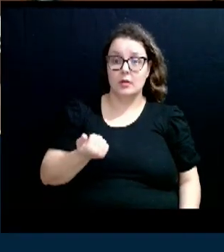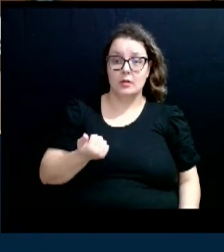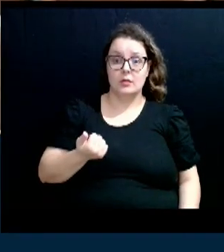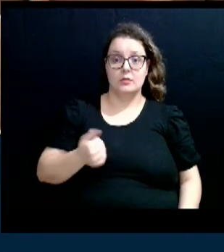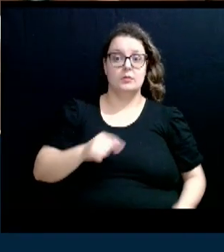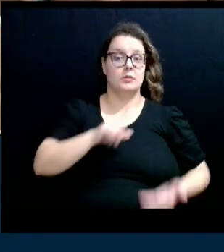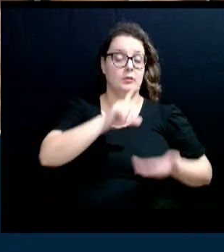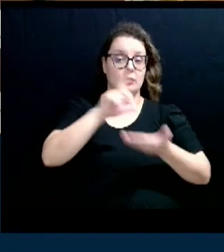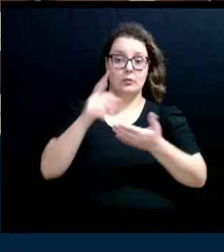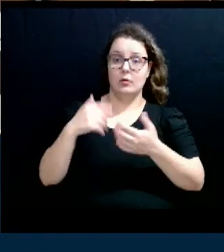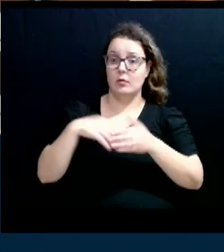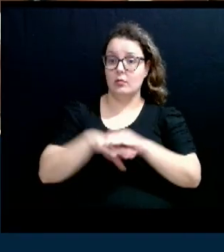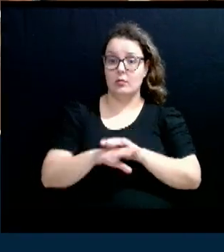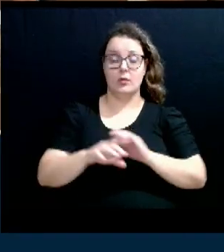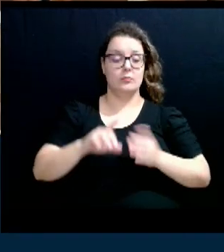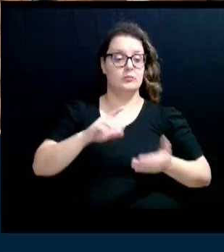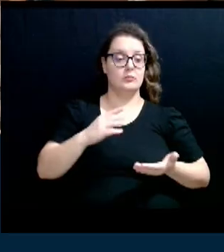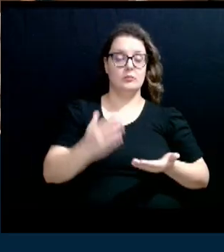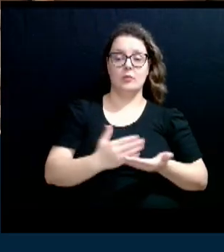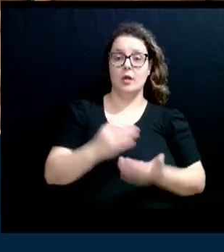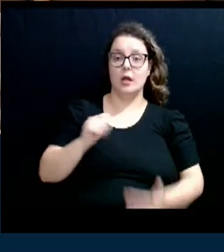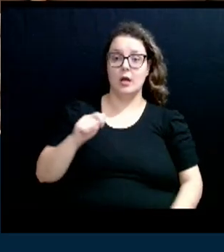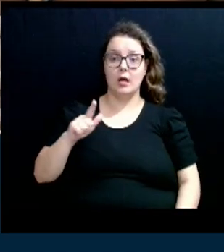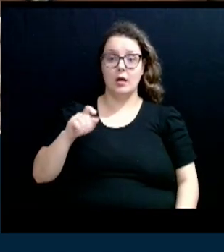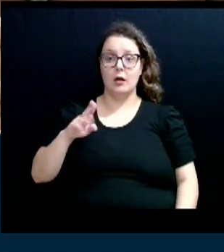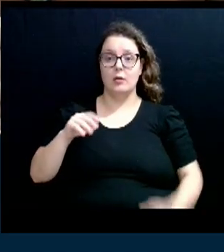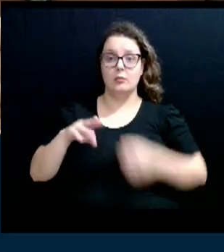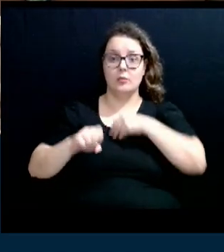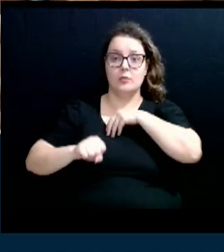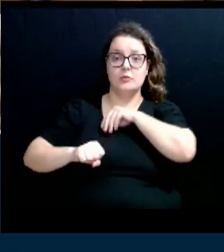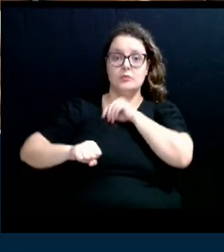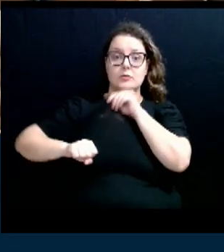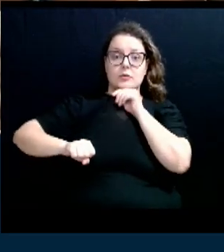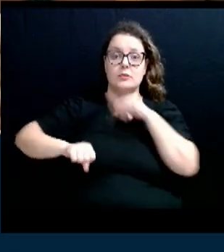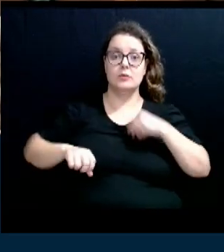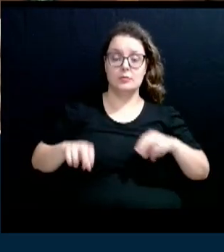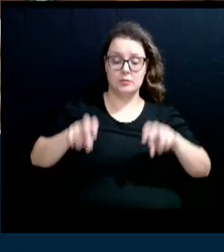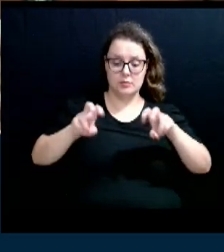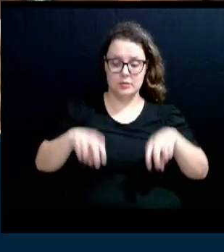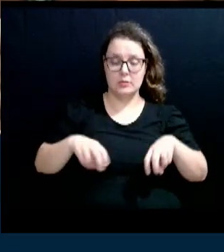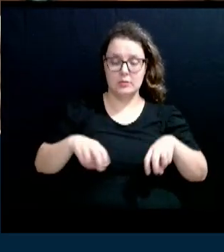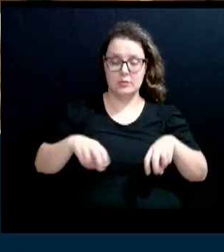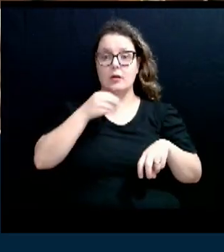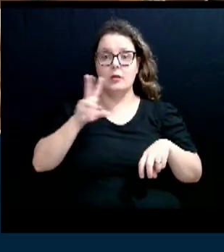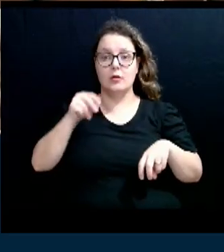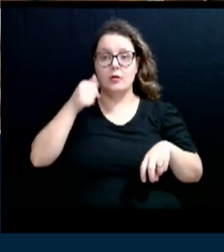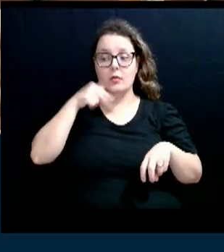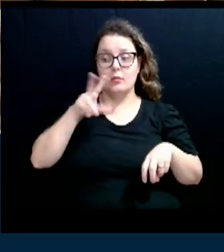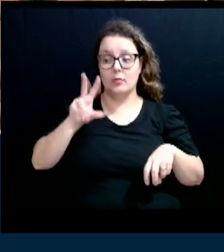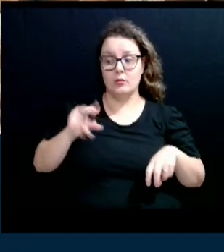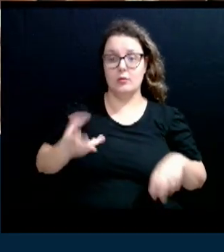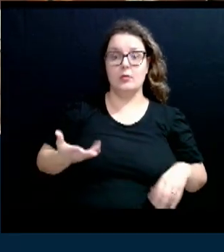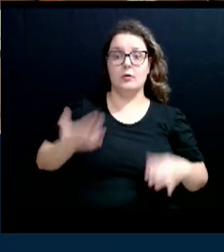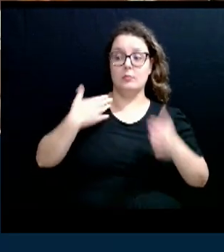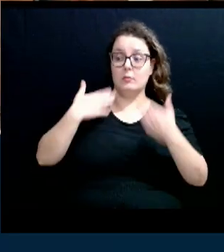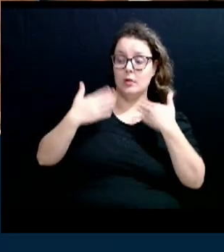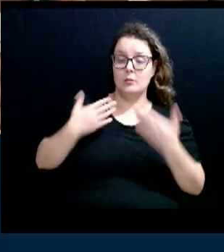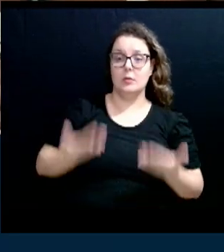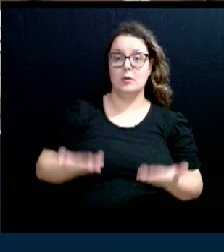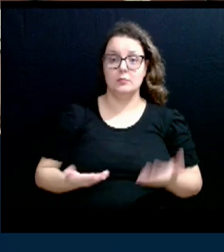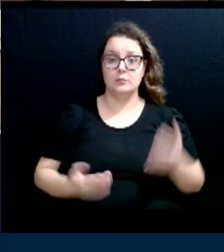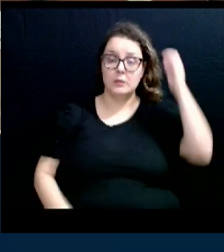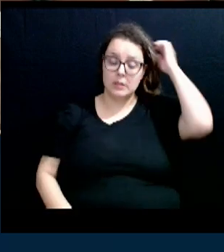guardadas, em álbuns, ou então sentar lá com a avó e com o vô, né? E bater um papo, conversar. Então, Mariana, o